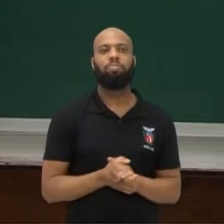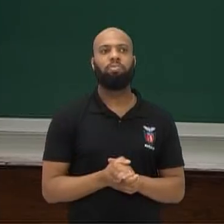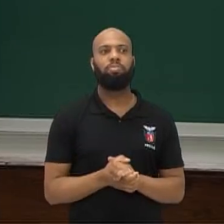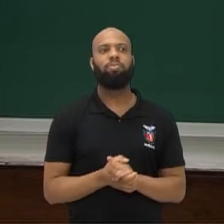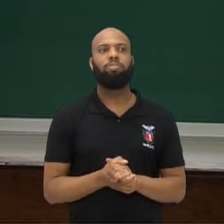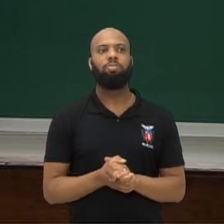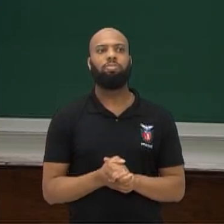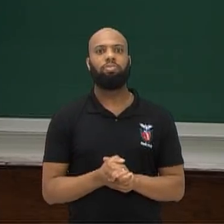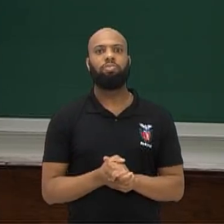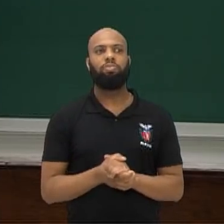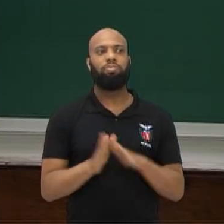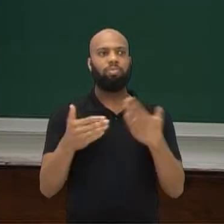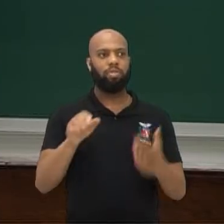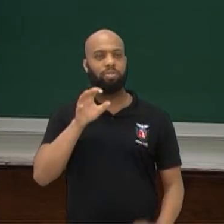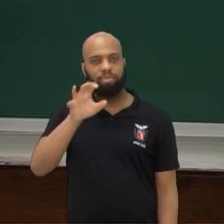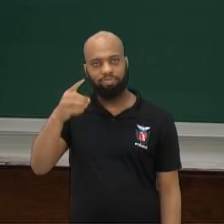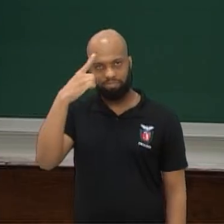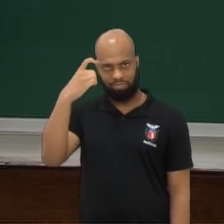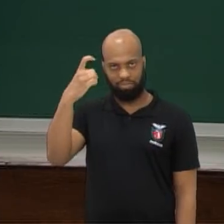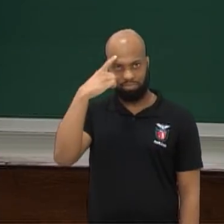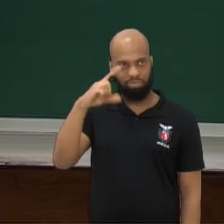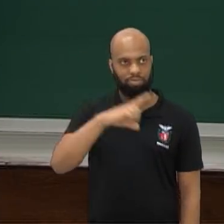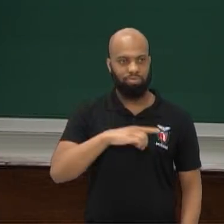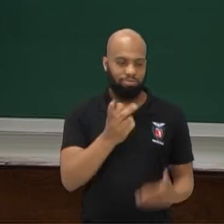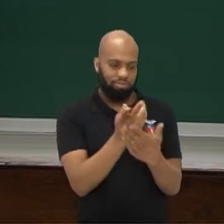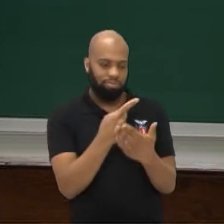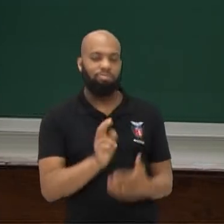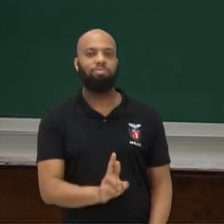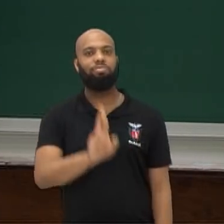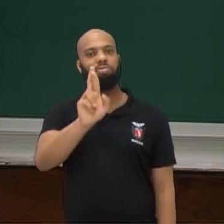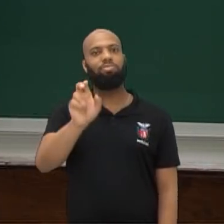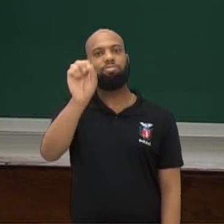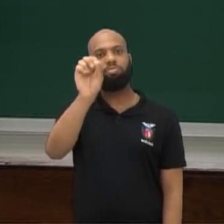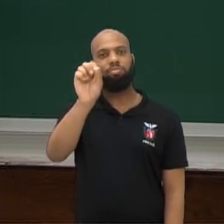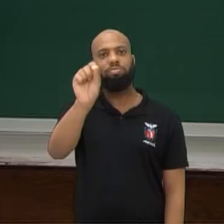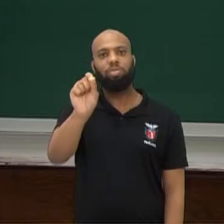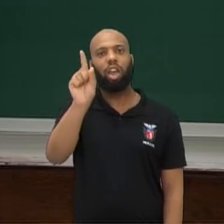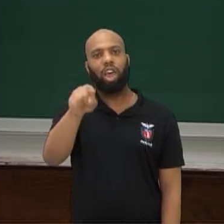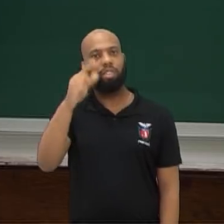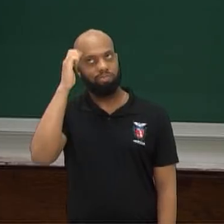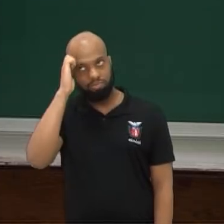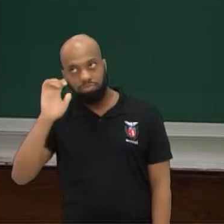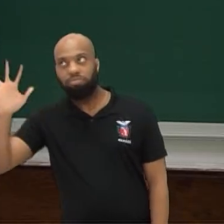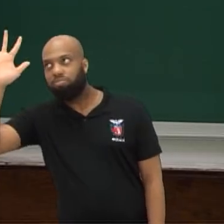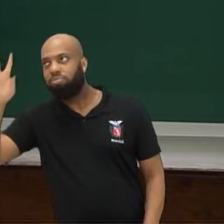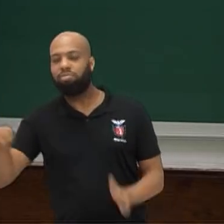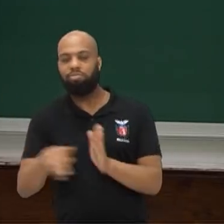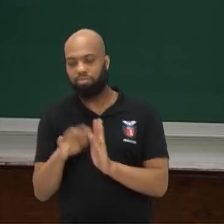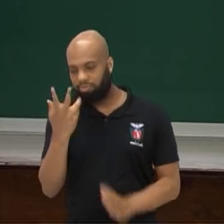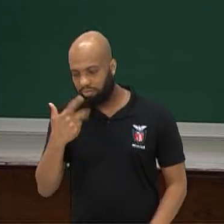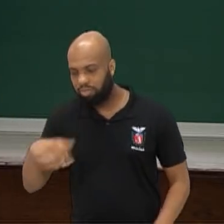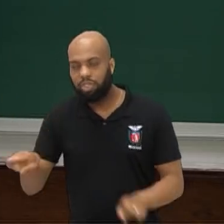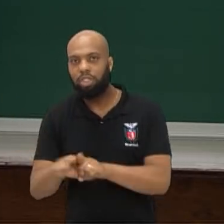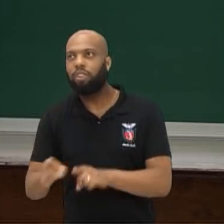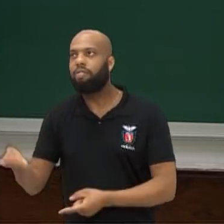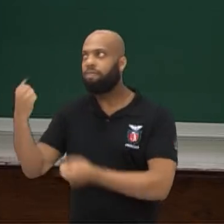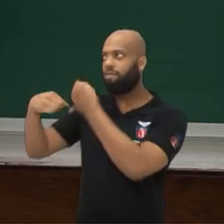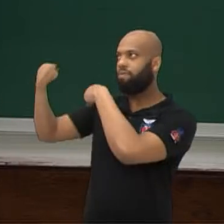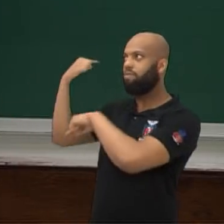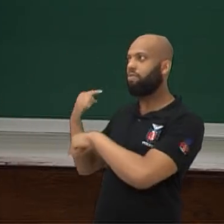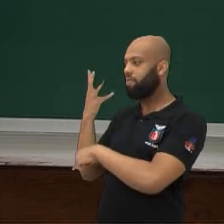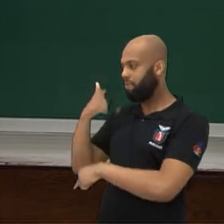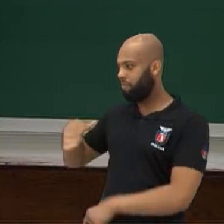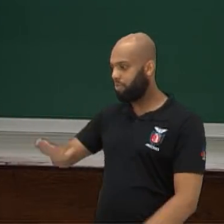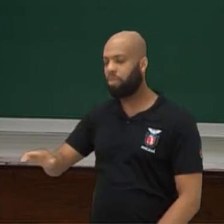E essa ideia do desenho aqui, né, representando ali o imaginário infantil, né, e a retomada da infância, das memórias do